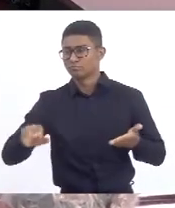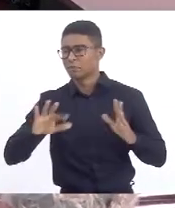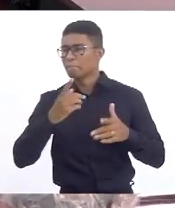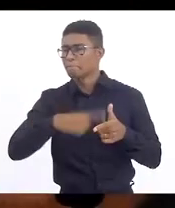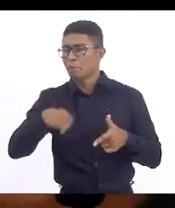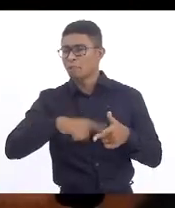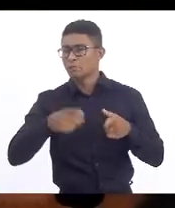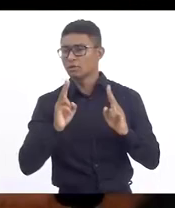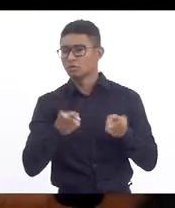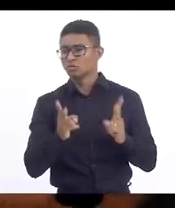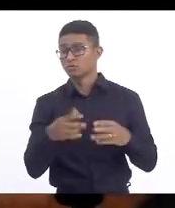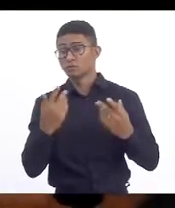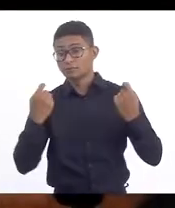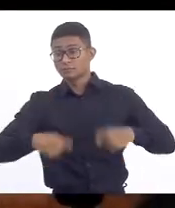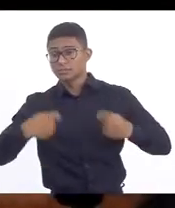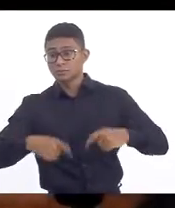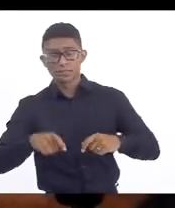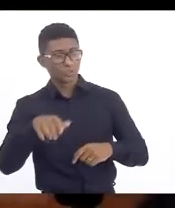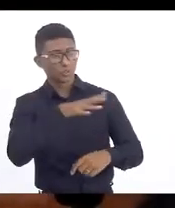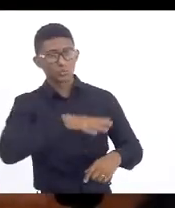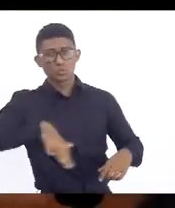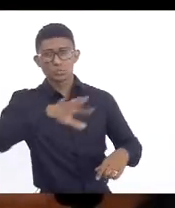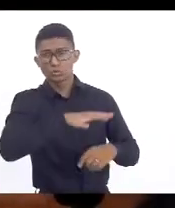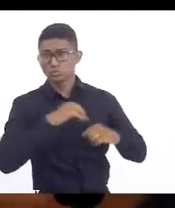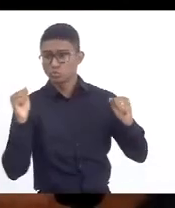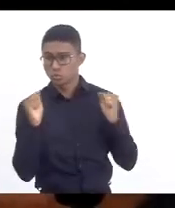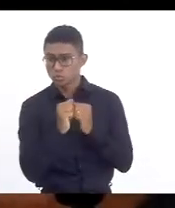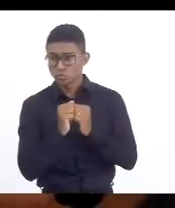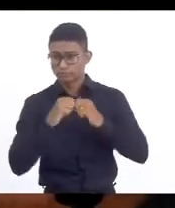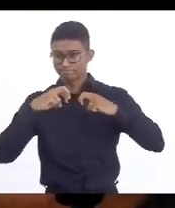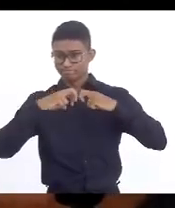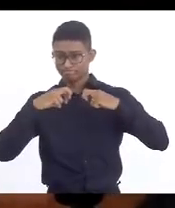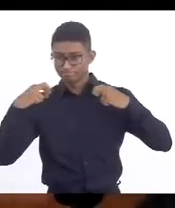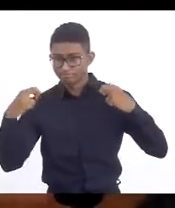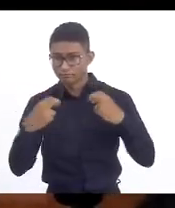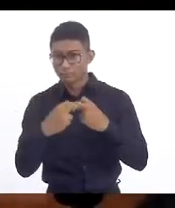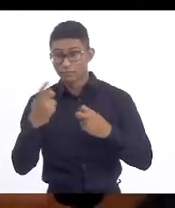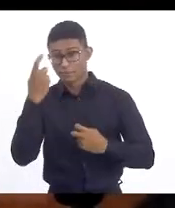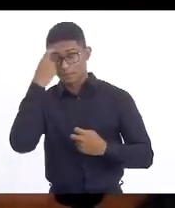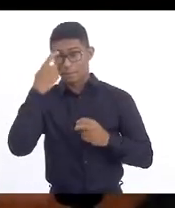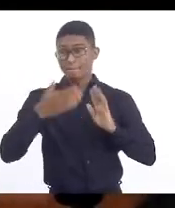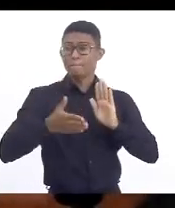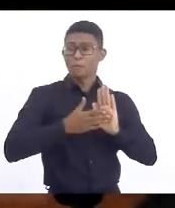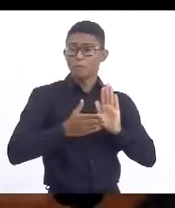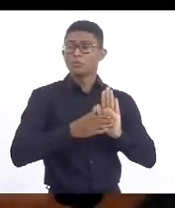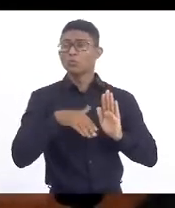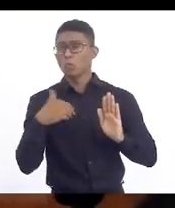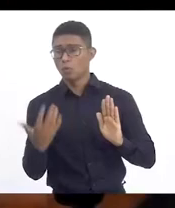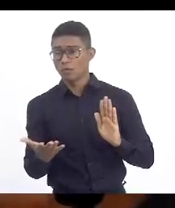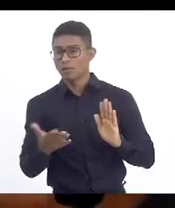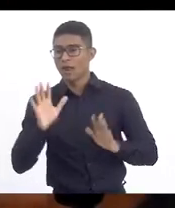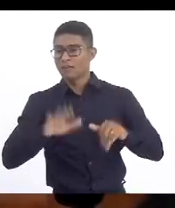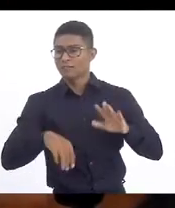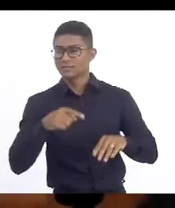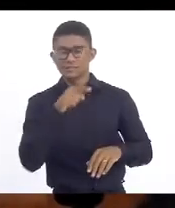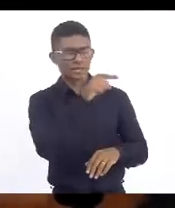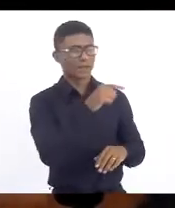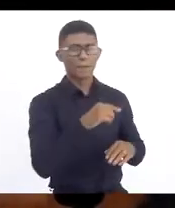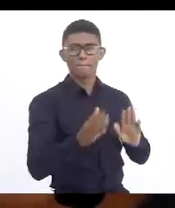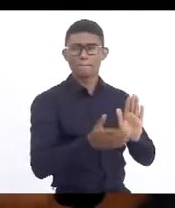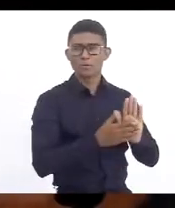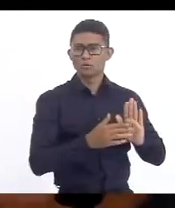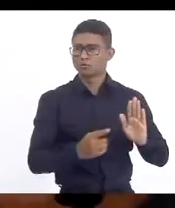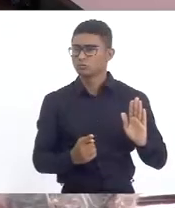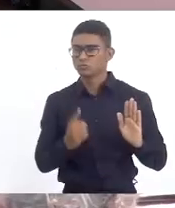numa mesa e chegar num consenso. Qual é a proposta? A CEDAE apresenta uma proposta única sem nenhuma outra proposta. O